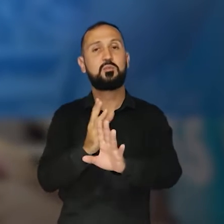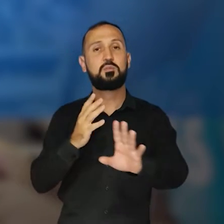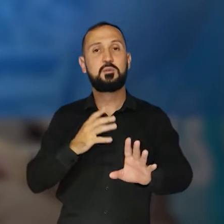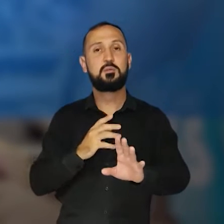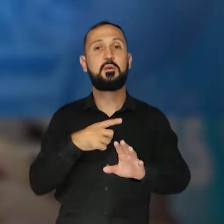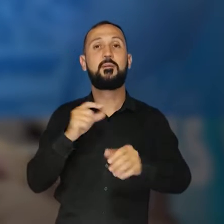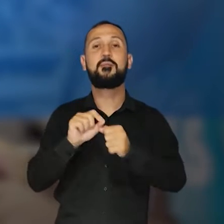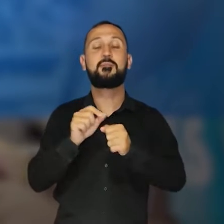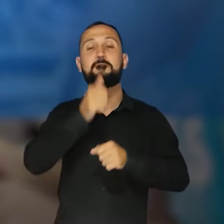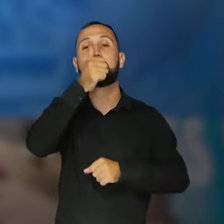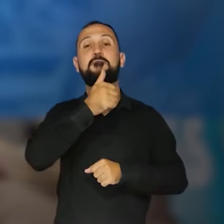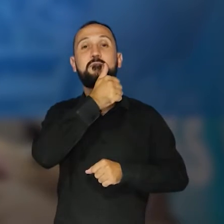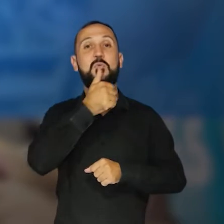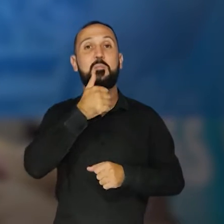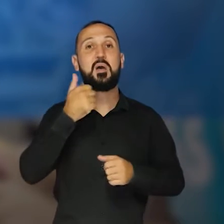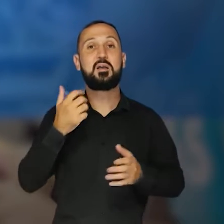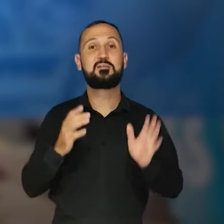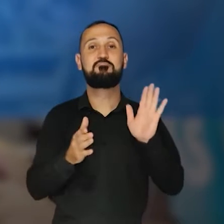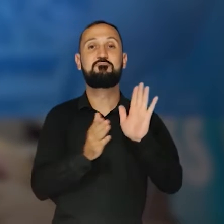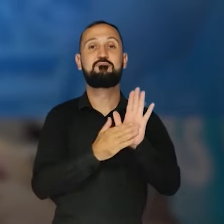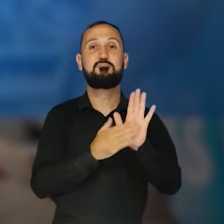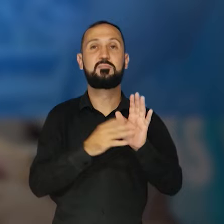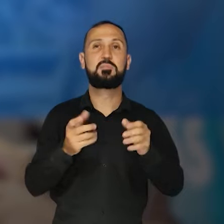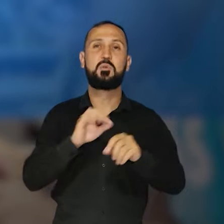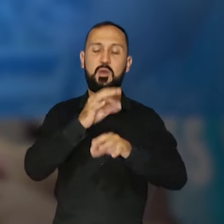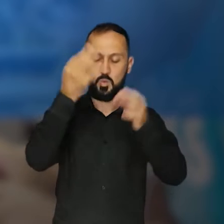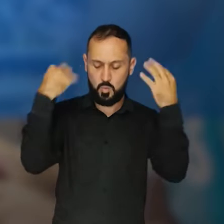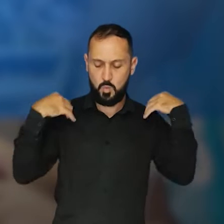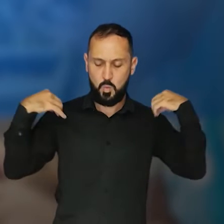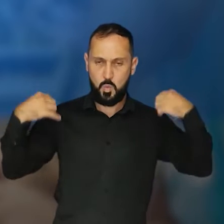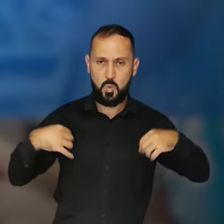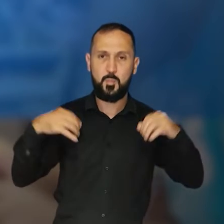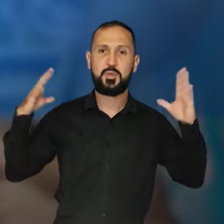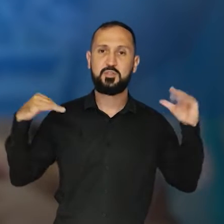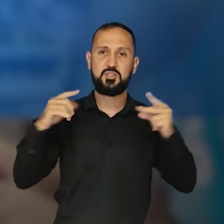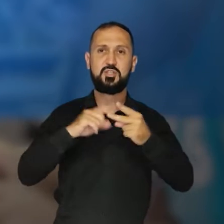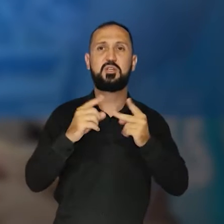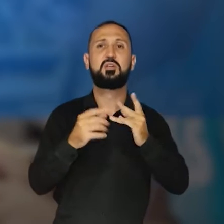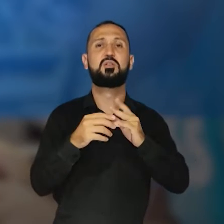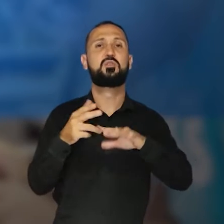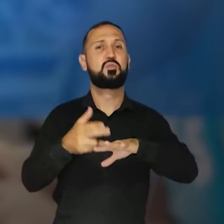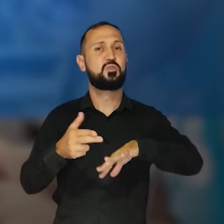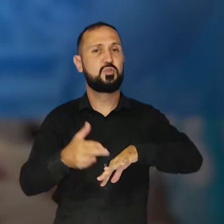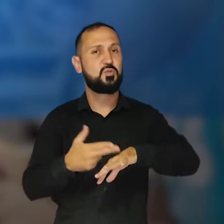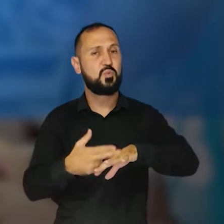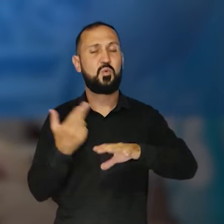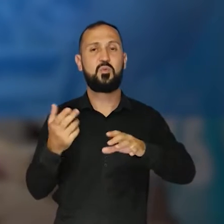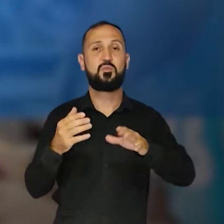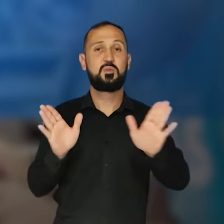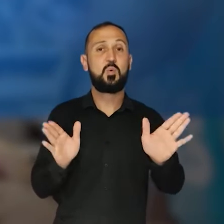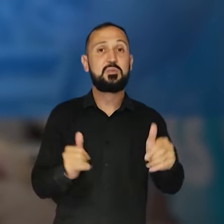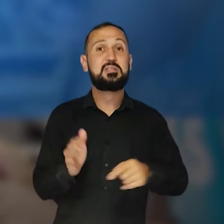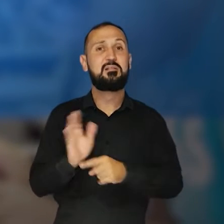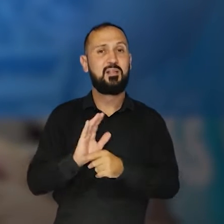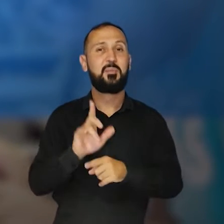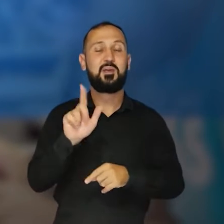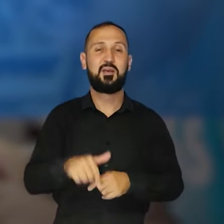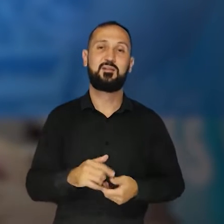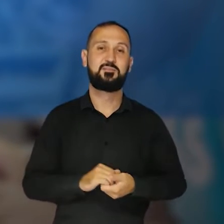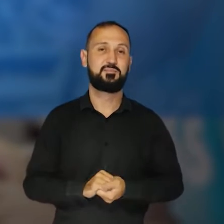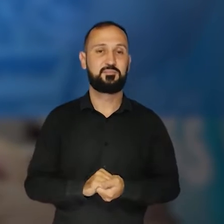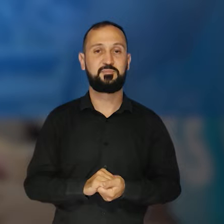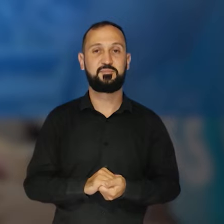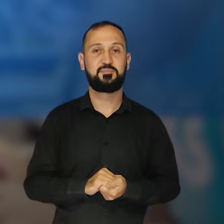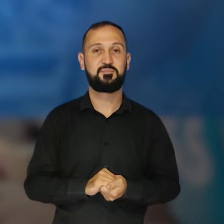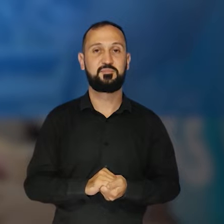e as pessoas iam no cinema pagar promessa, né? Então ia vestido de anjo, de noiva, enfim, né? O cinema era tudo